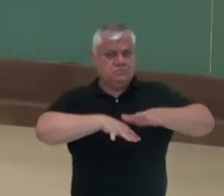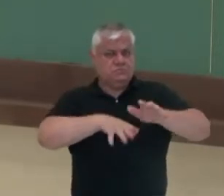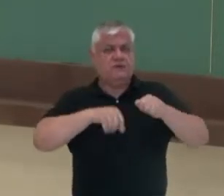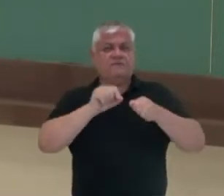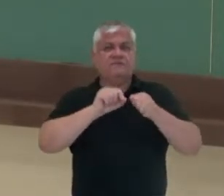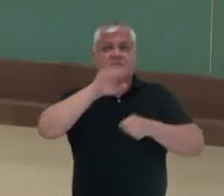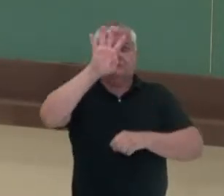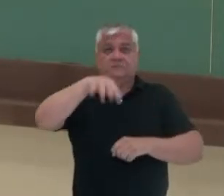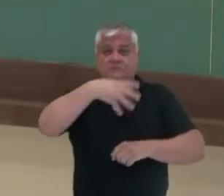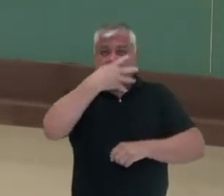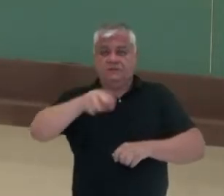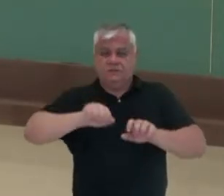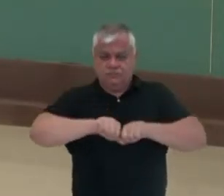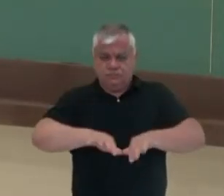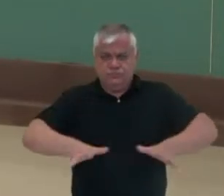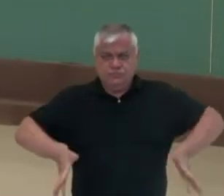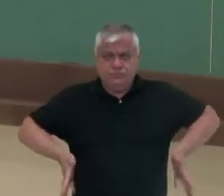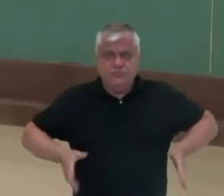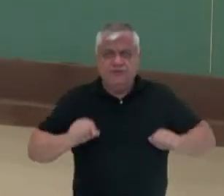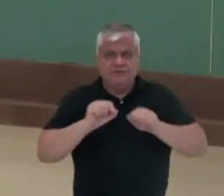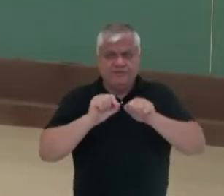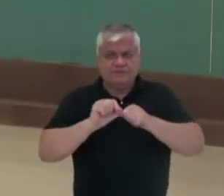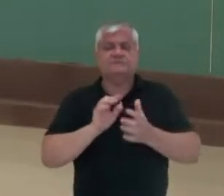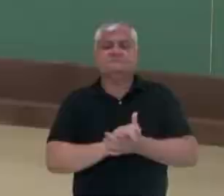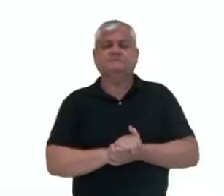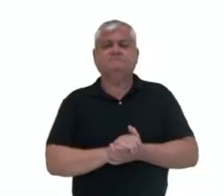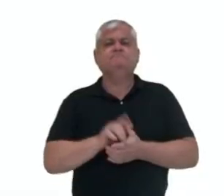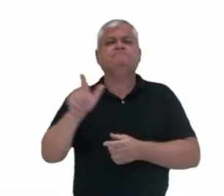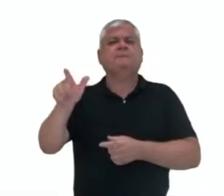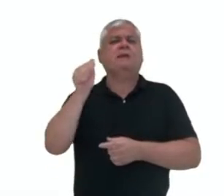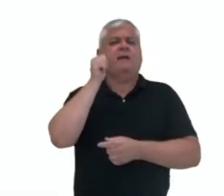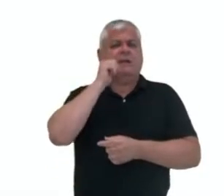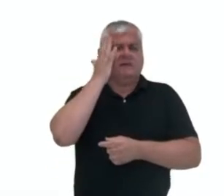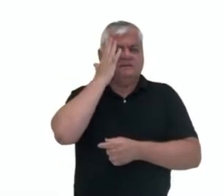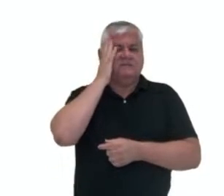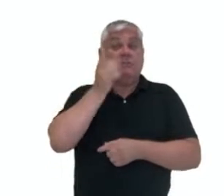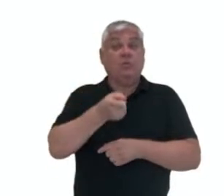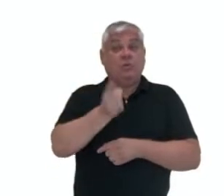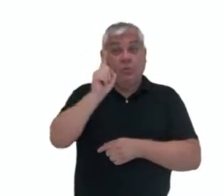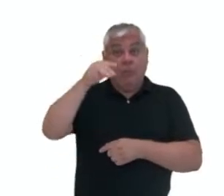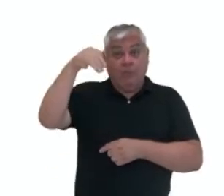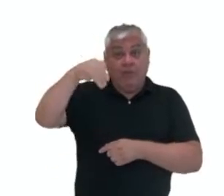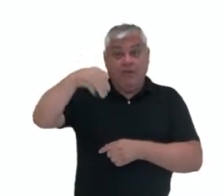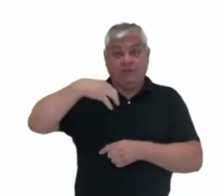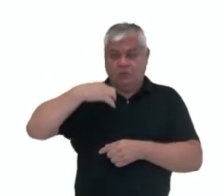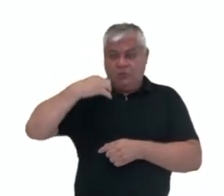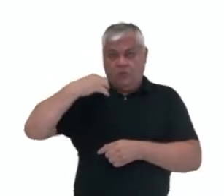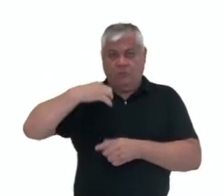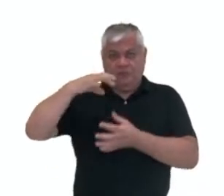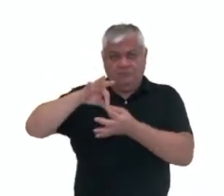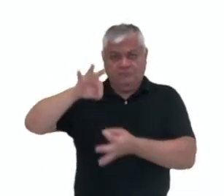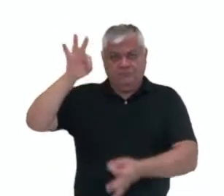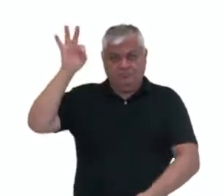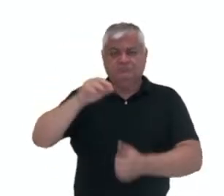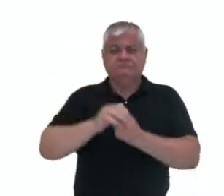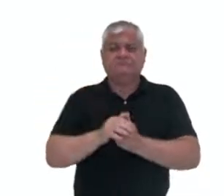dos vestidos que vai produzir. Ela sabe que o preço de 1 metro de cetim custa